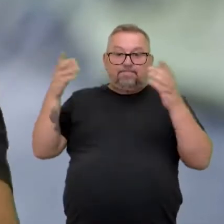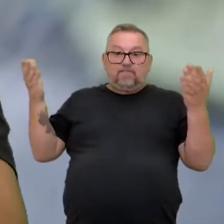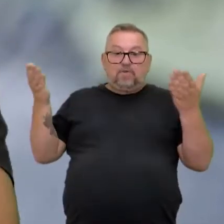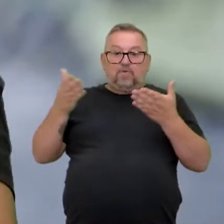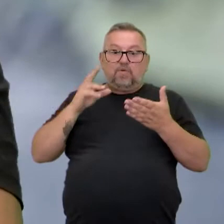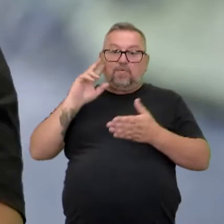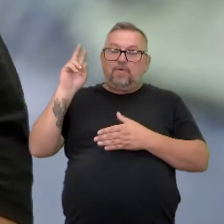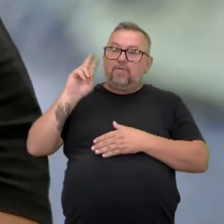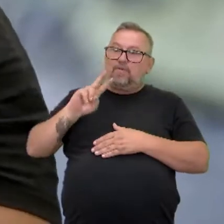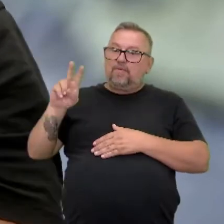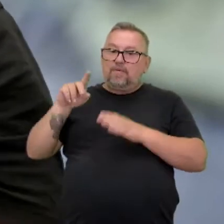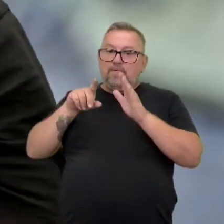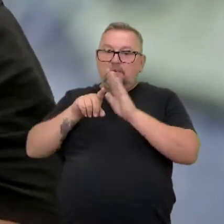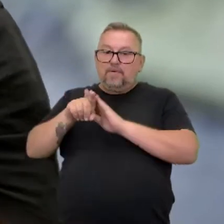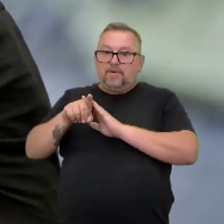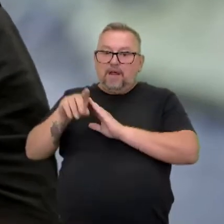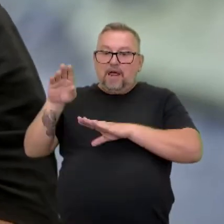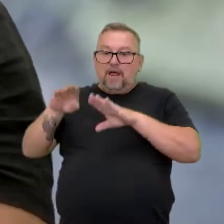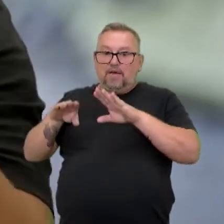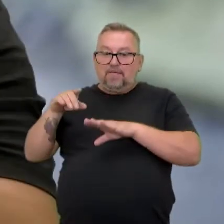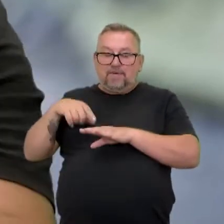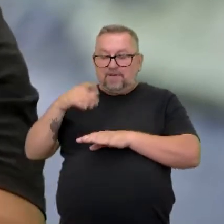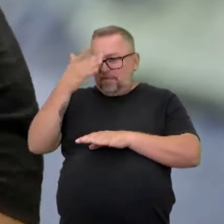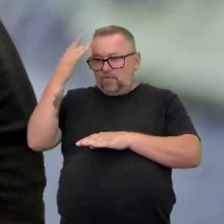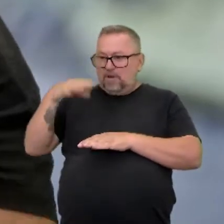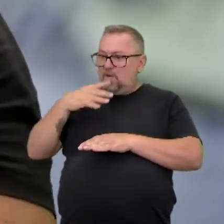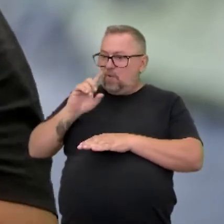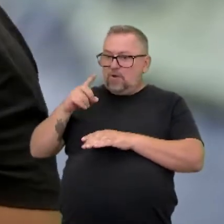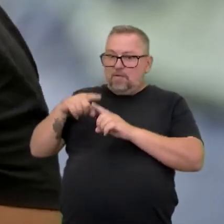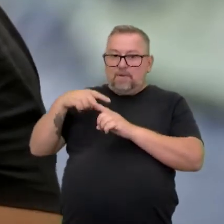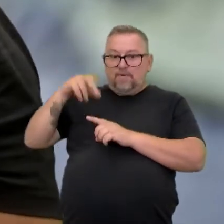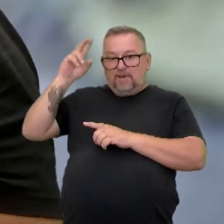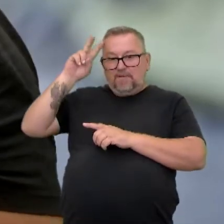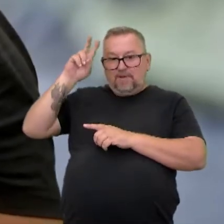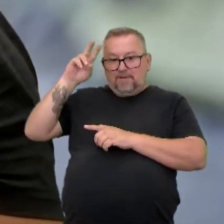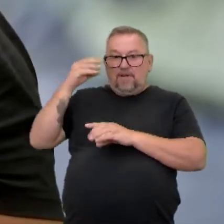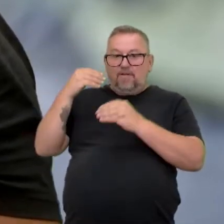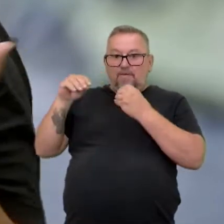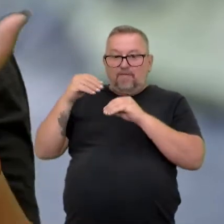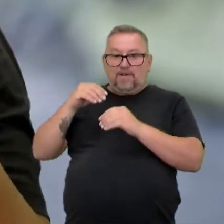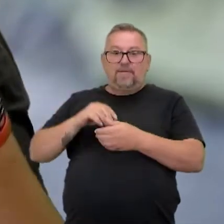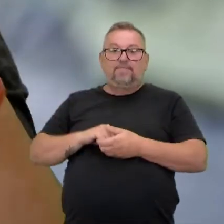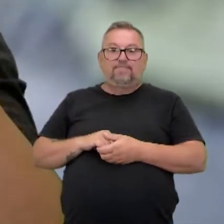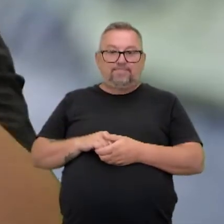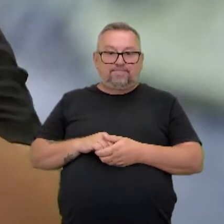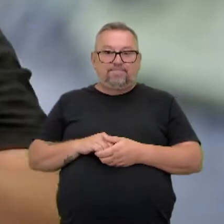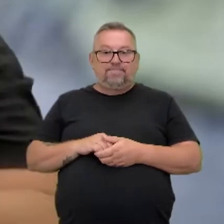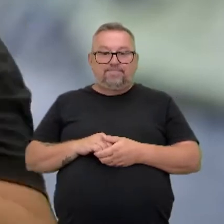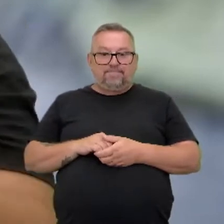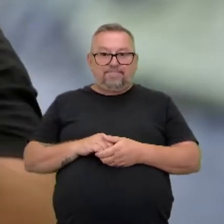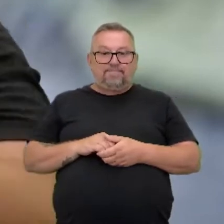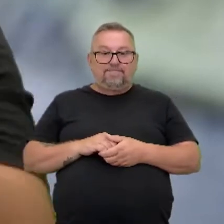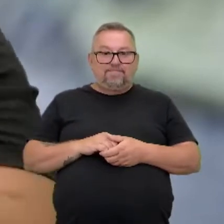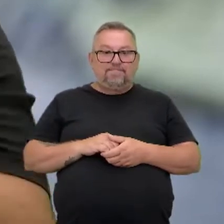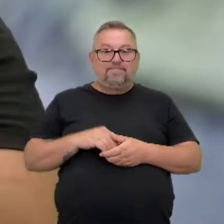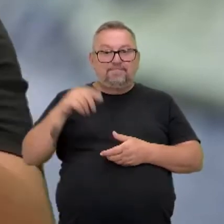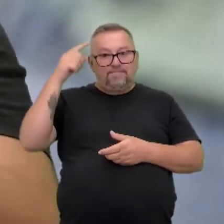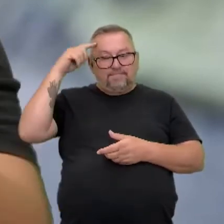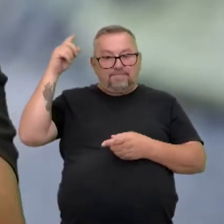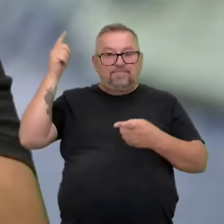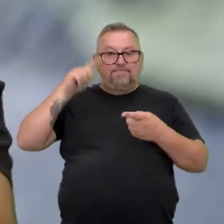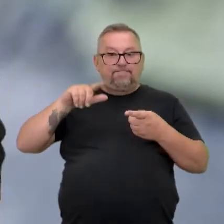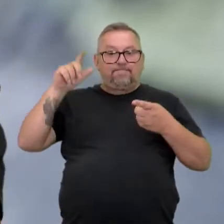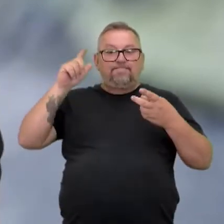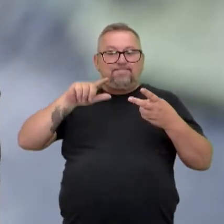gente que usa o meme da Nazaré não sabe da história da novela da Nazaré. né? É então, verdade. A ideia, ela se